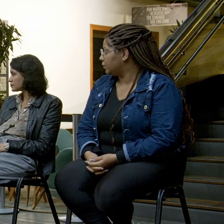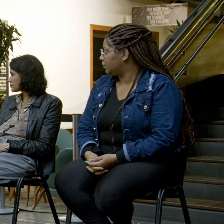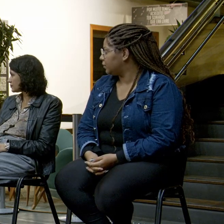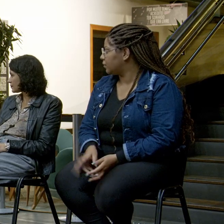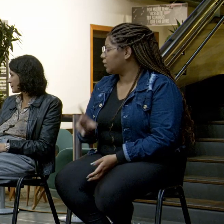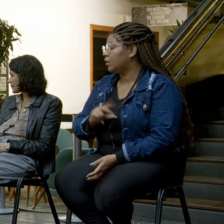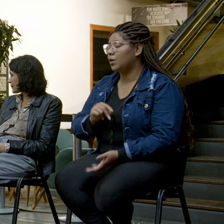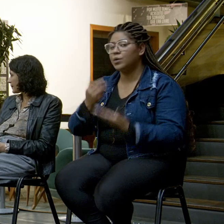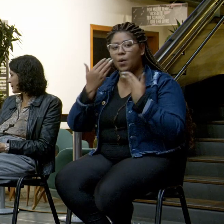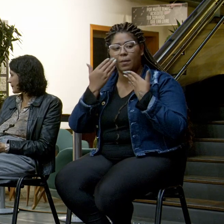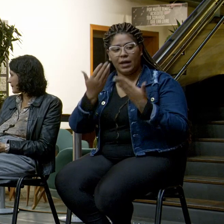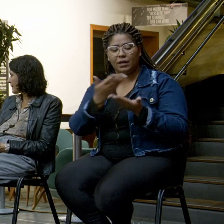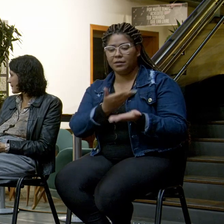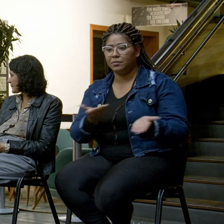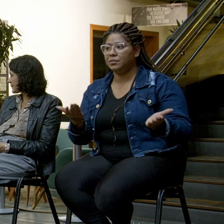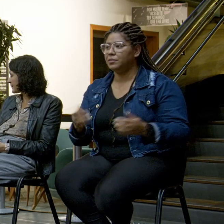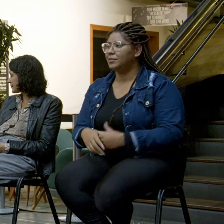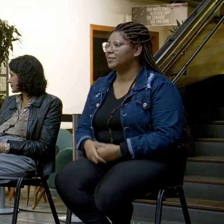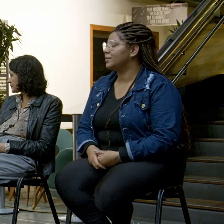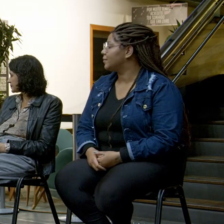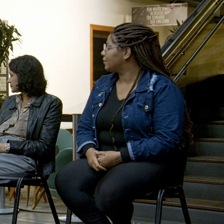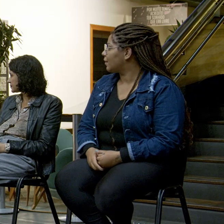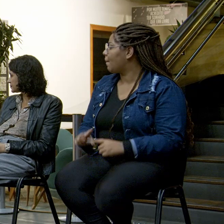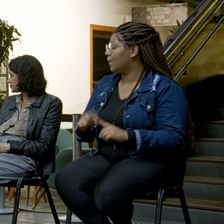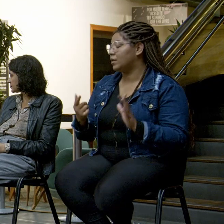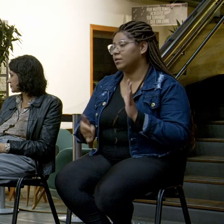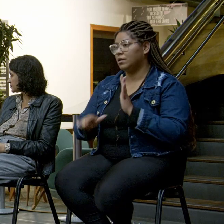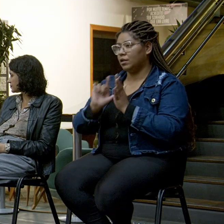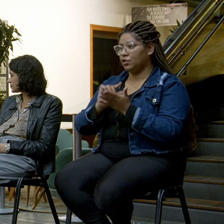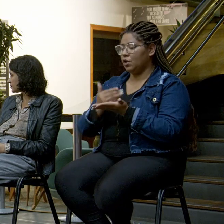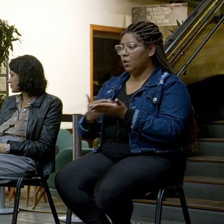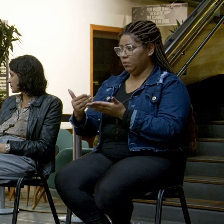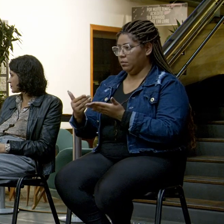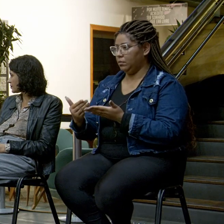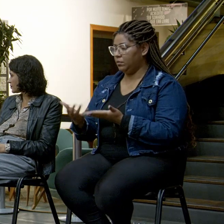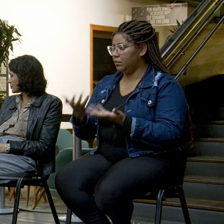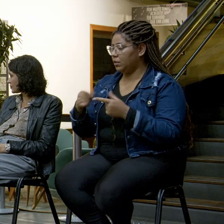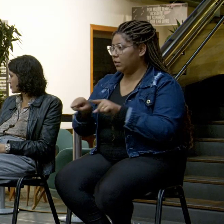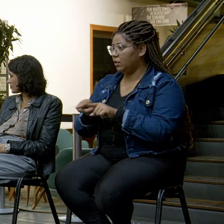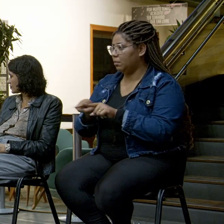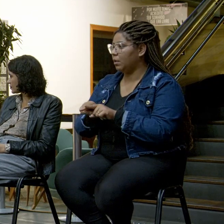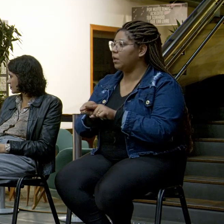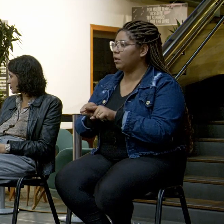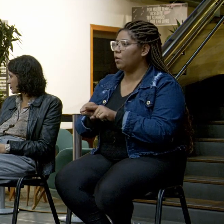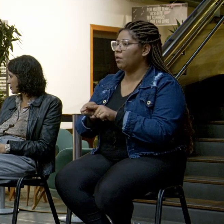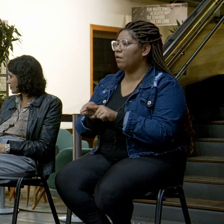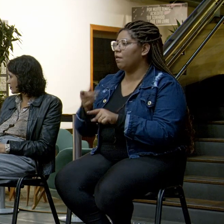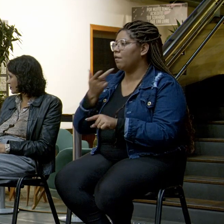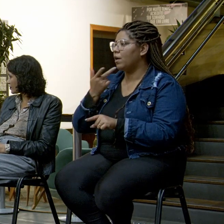Nossa, muito obrigada. Antes de abrir, eu queria fazer algumas provocações, só para a